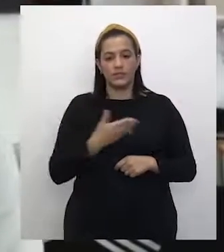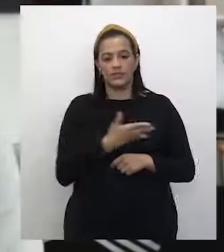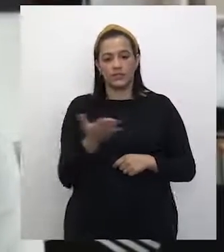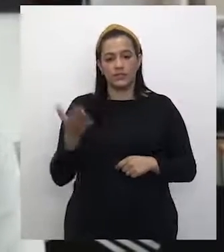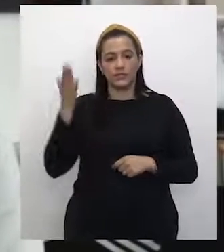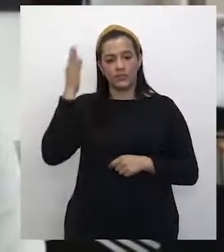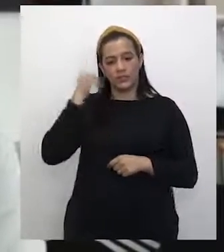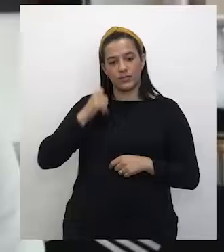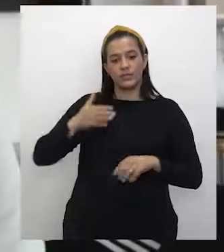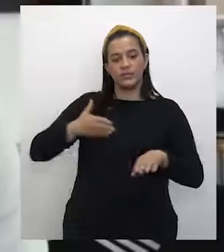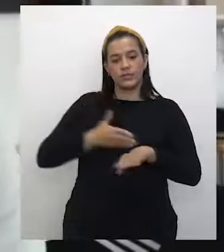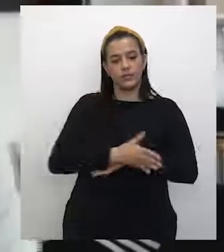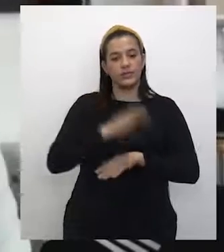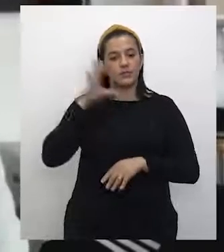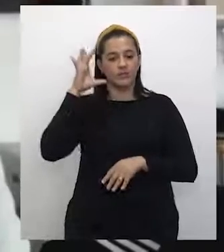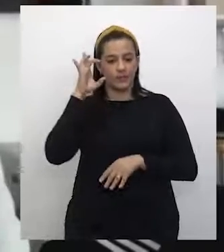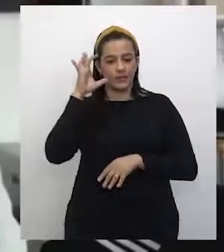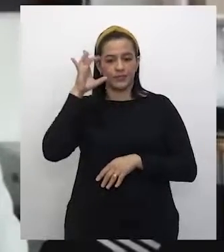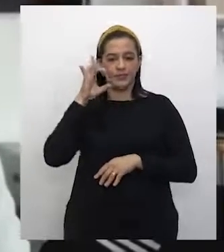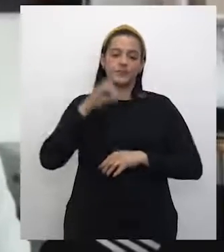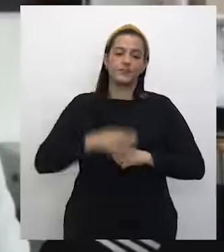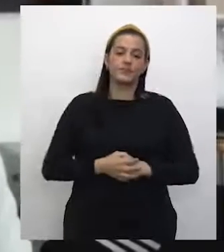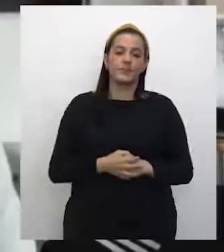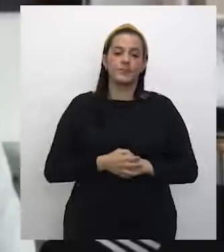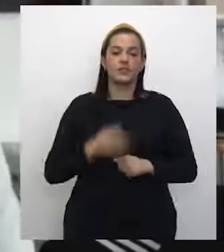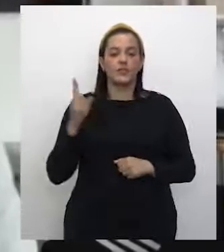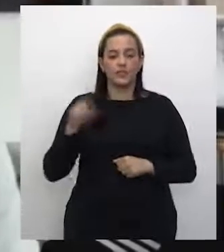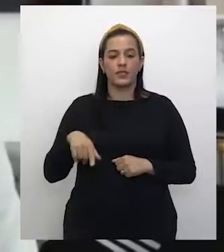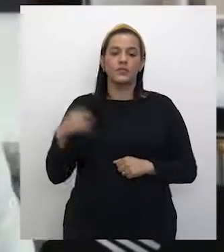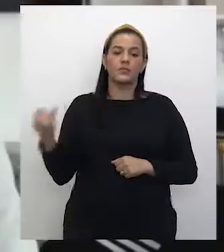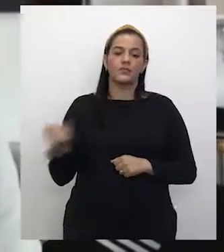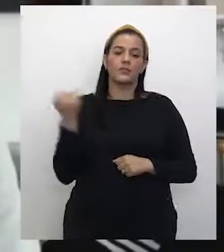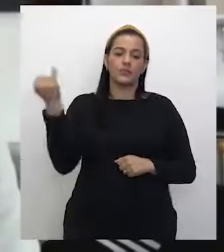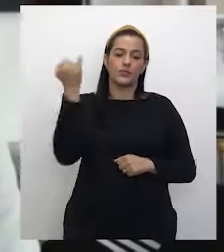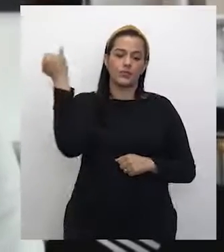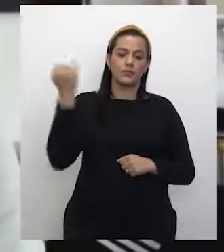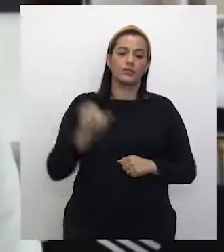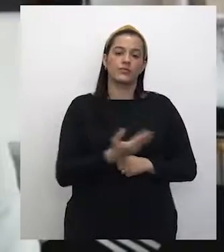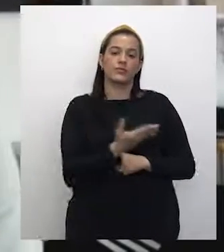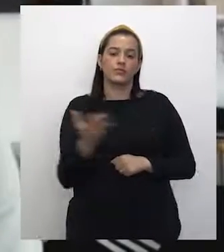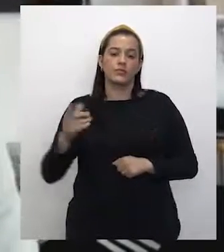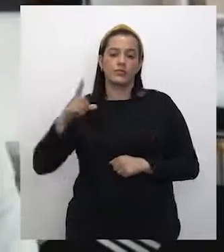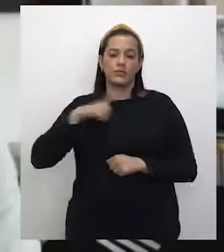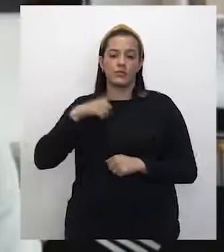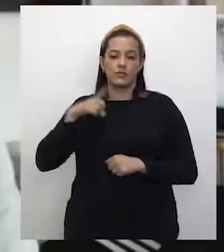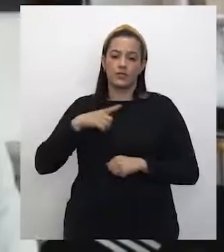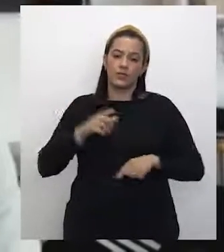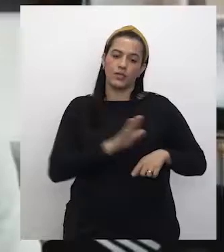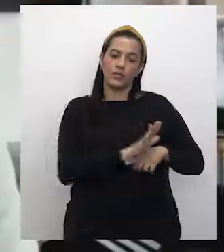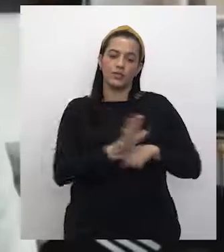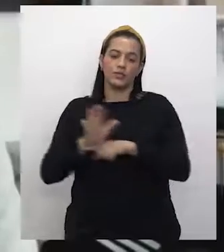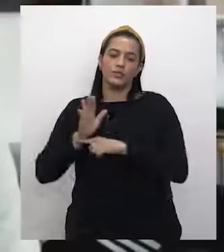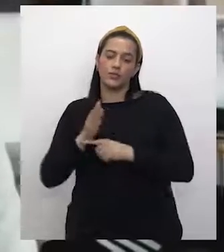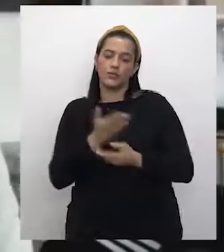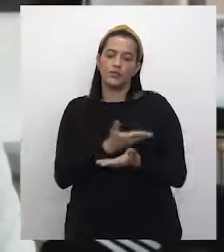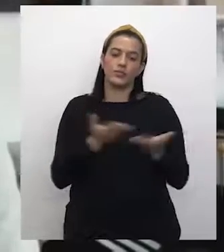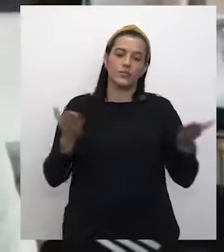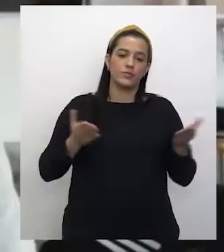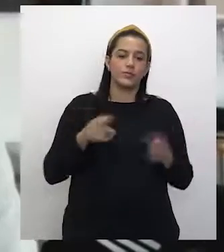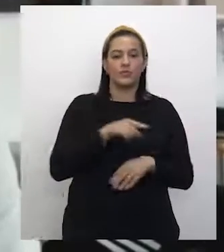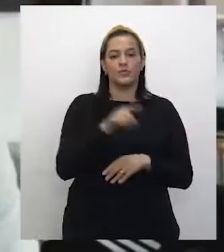né? Entrem no Instagram, @CIEBP, é muito importante que vocês deem aí a contribuição de vocês, que